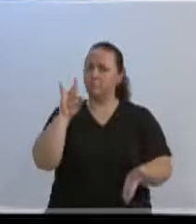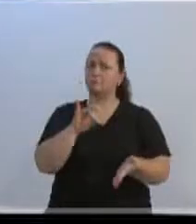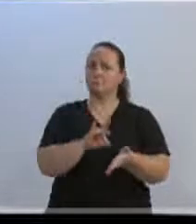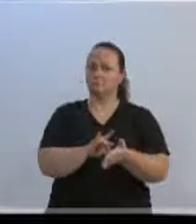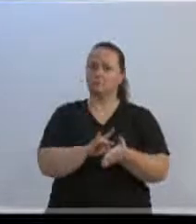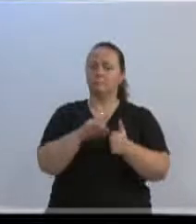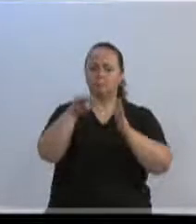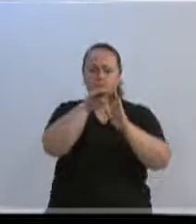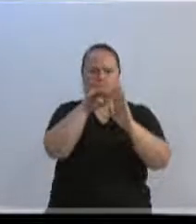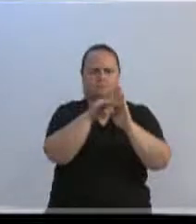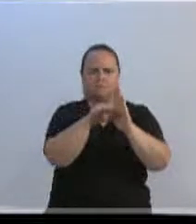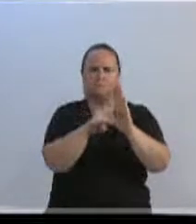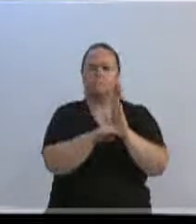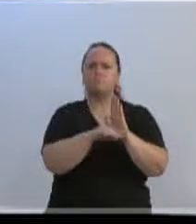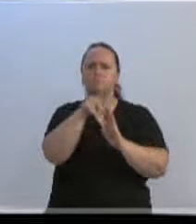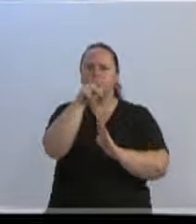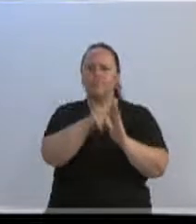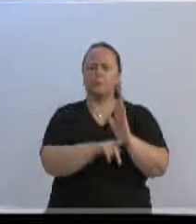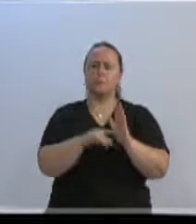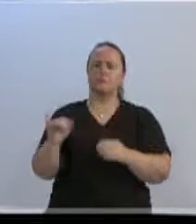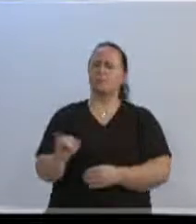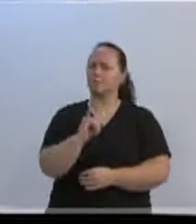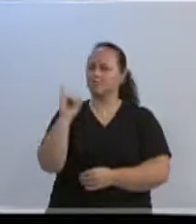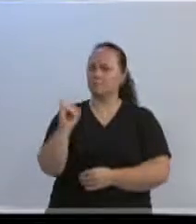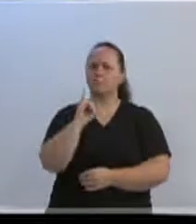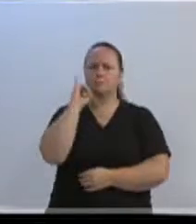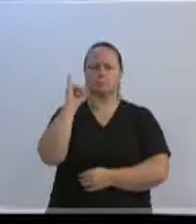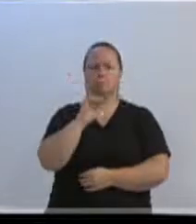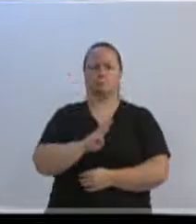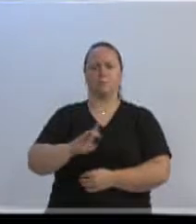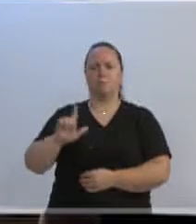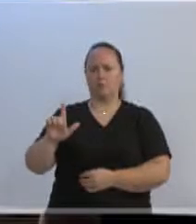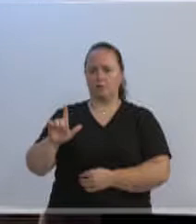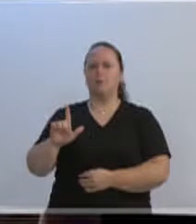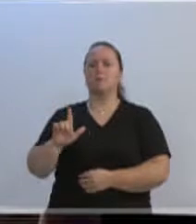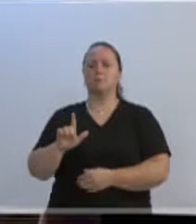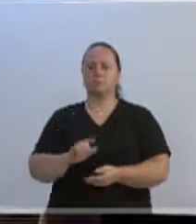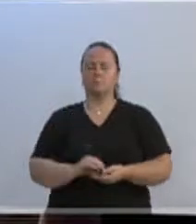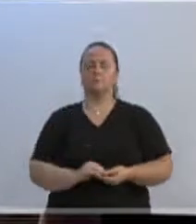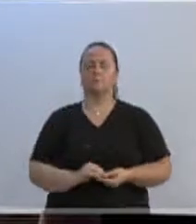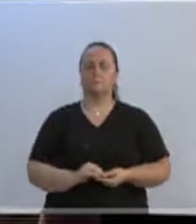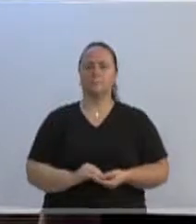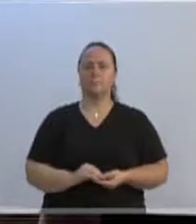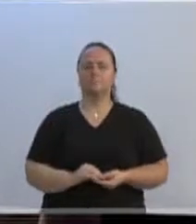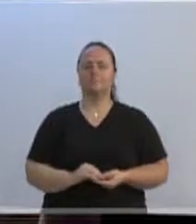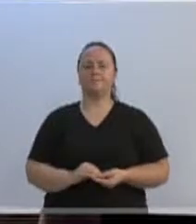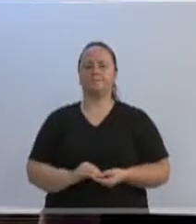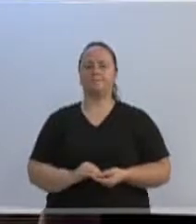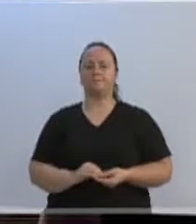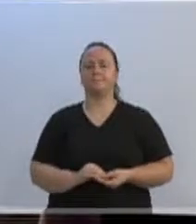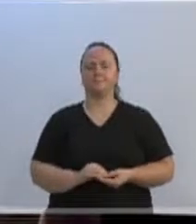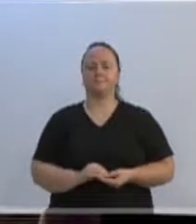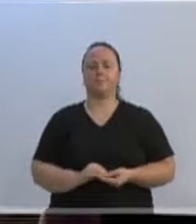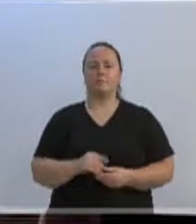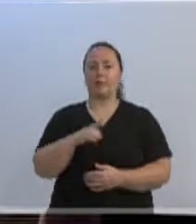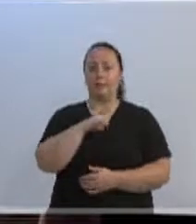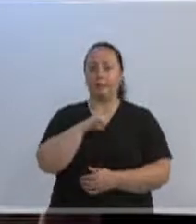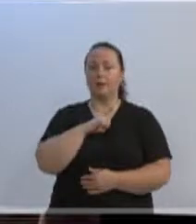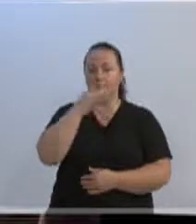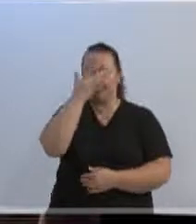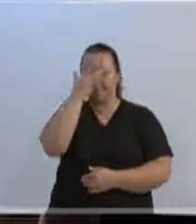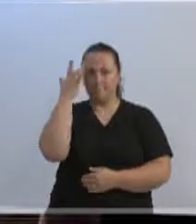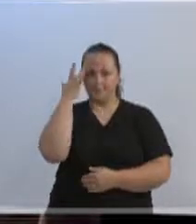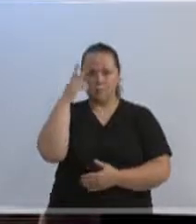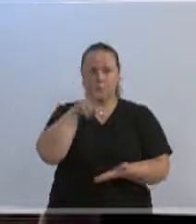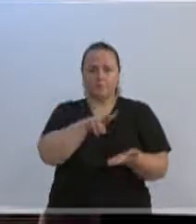importante aqui da cidade de blumenau onde agora além dos acamados que